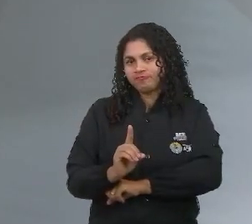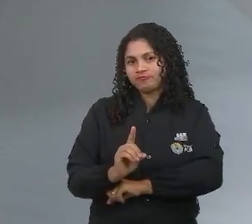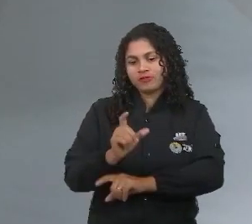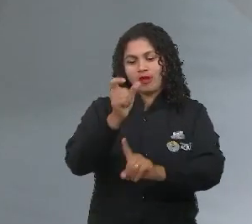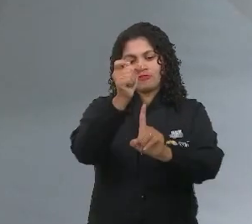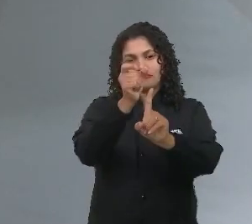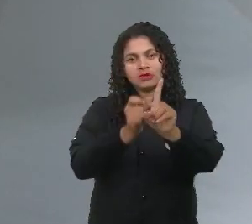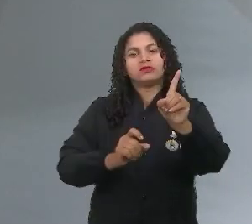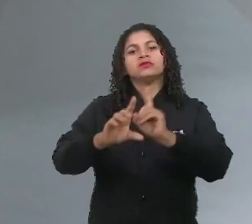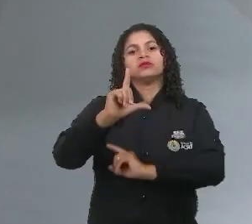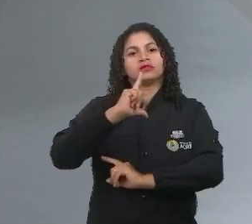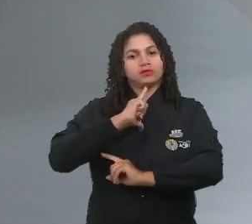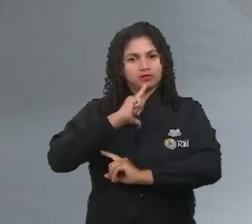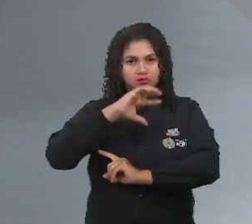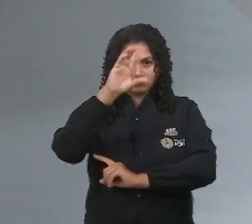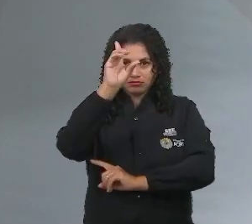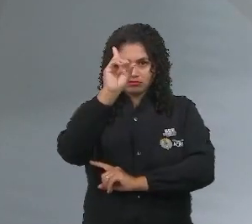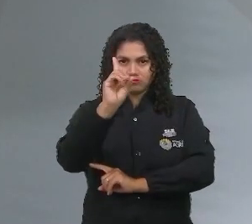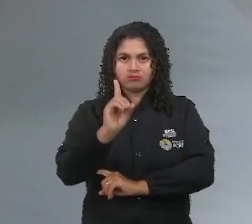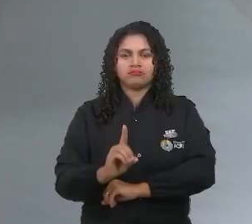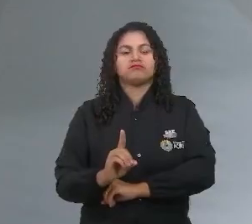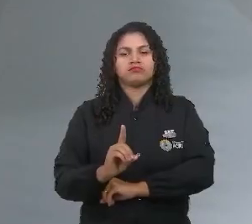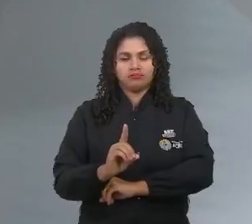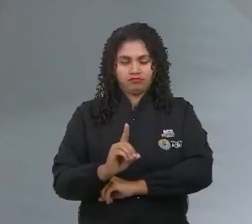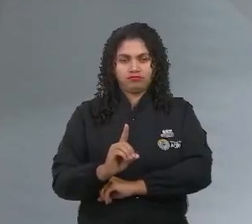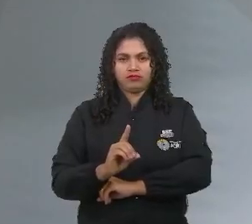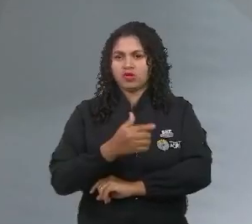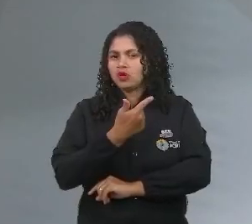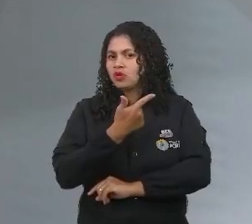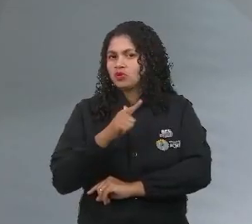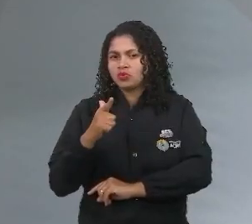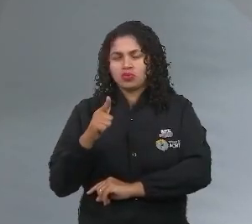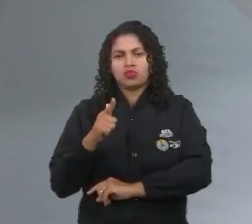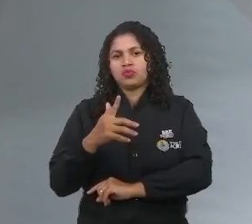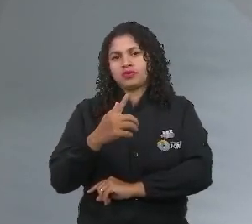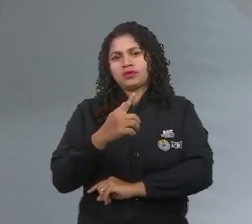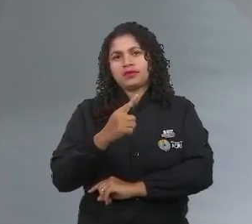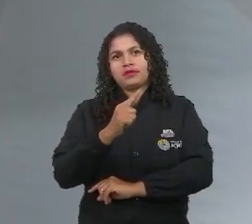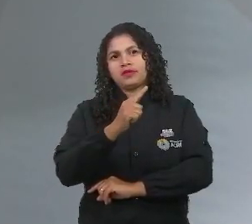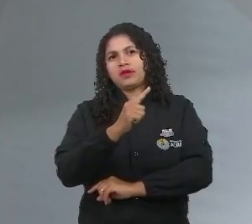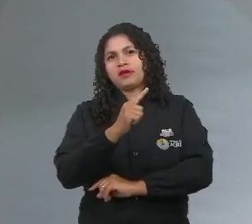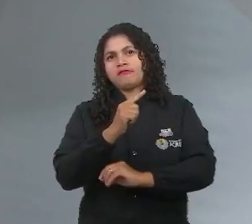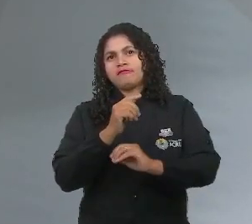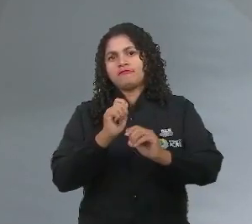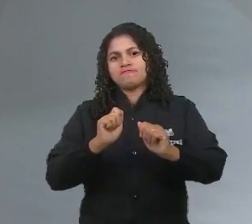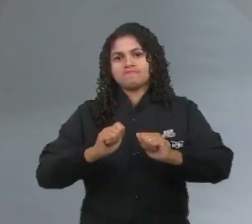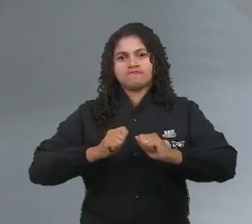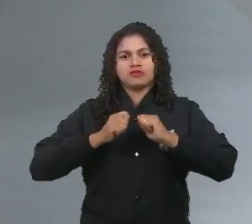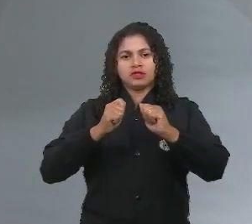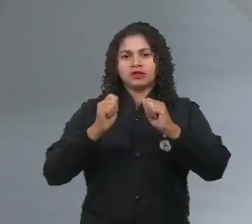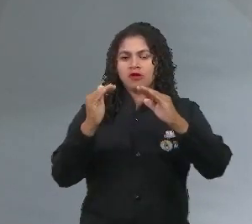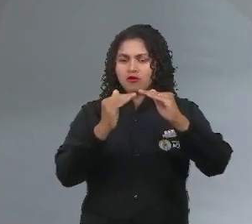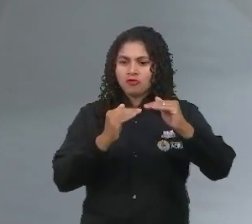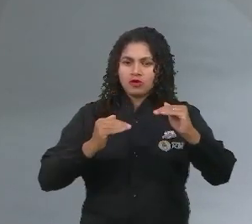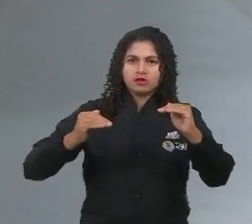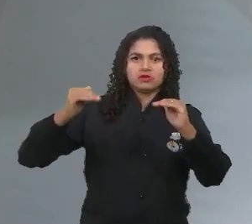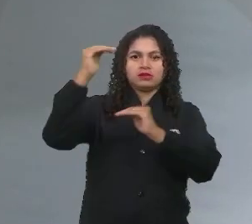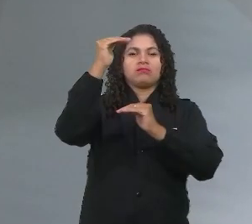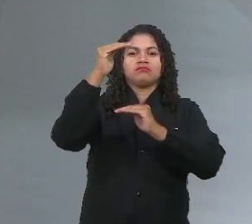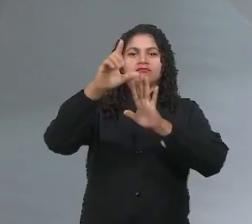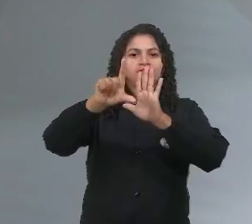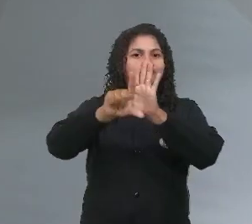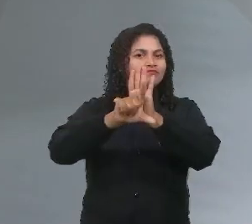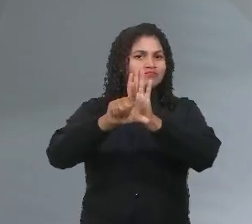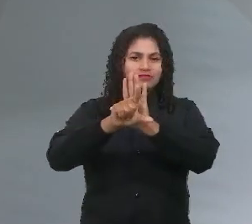né? Ela é bem clara. Não existe governante acima da lei. Não existe cidadão acima da lei.